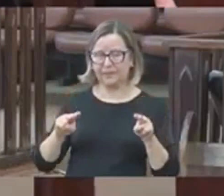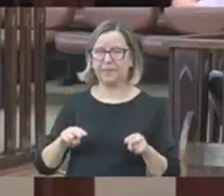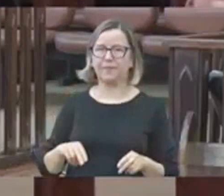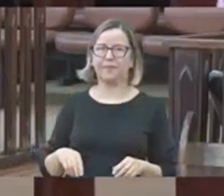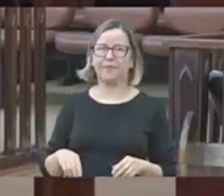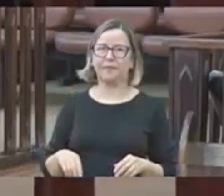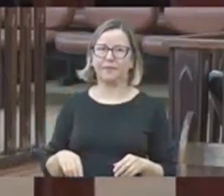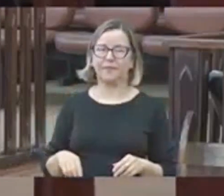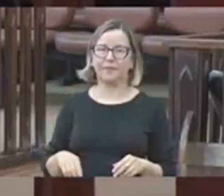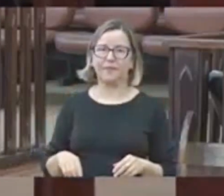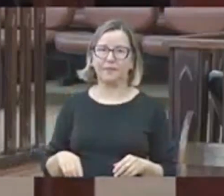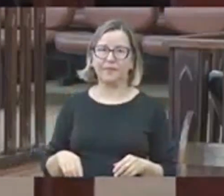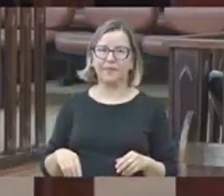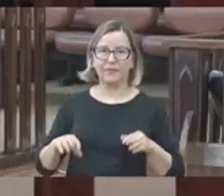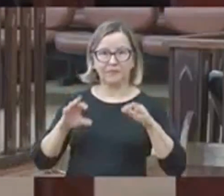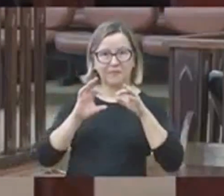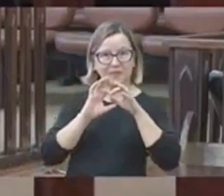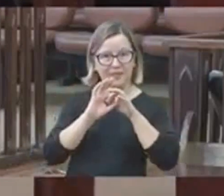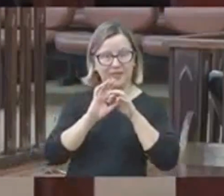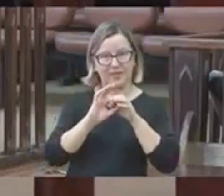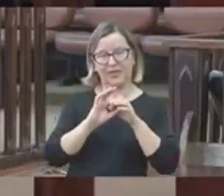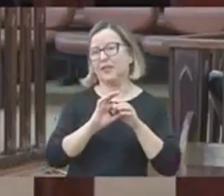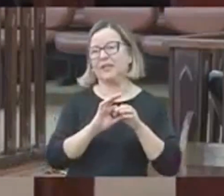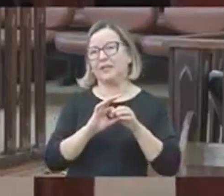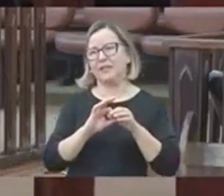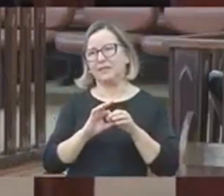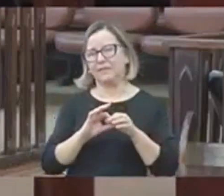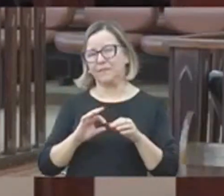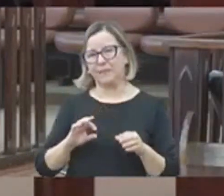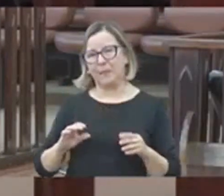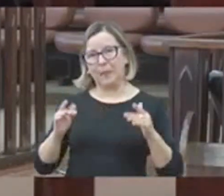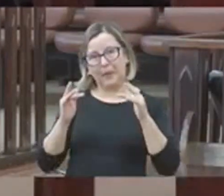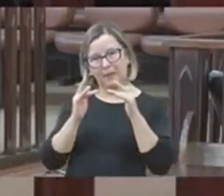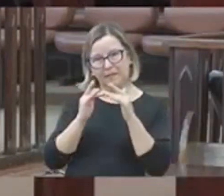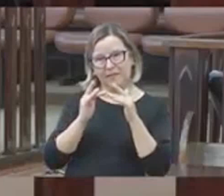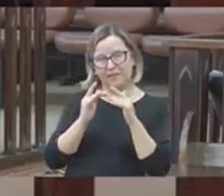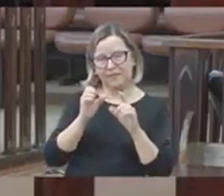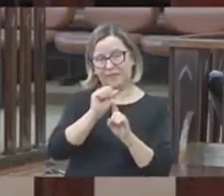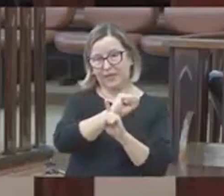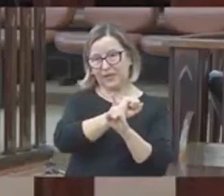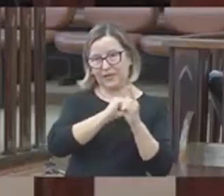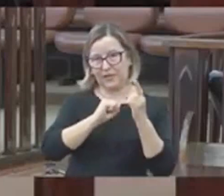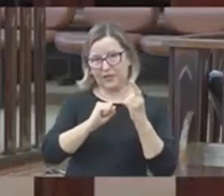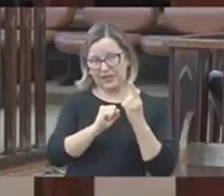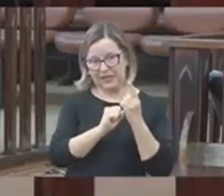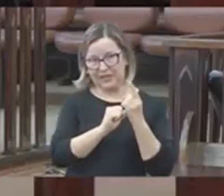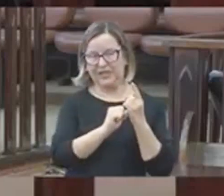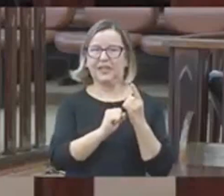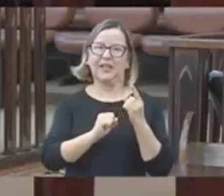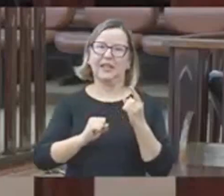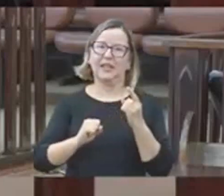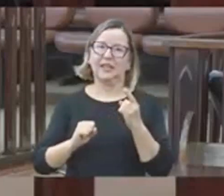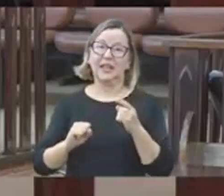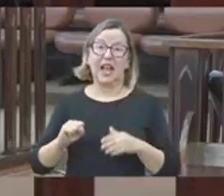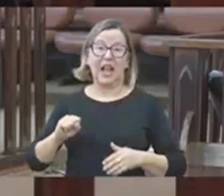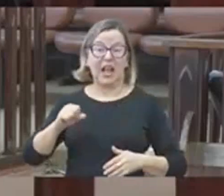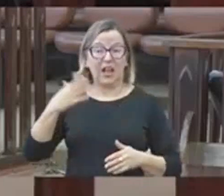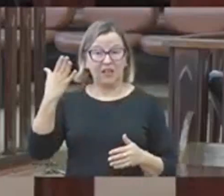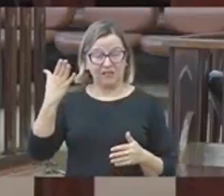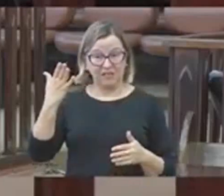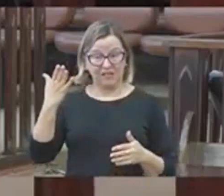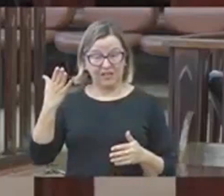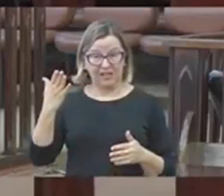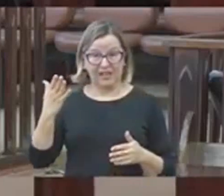as relações internas da família, acontecem sob a forte influência do